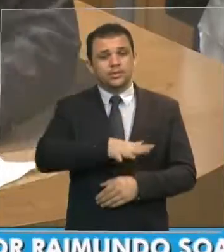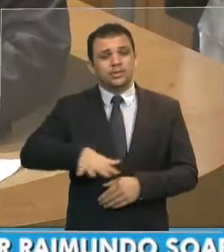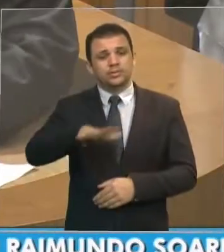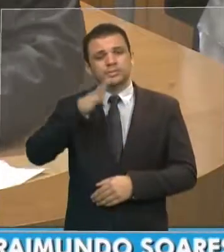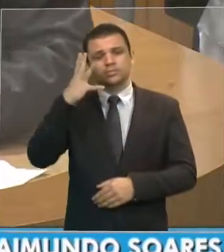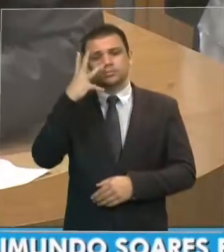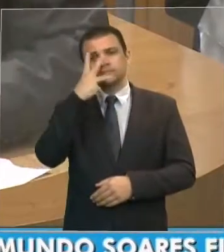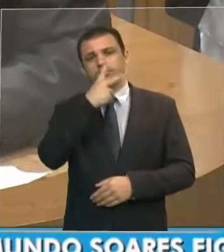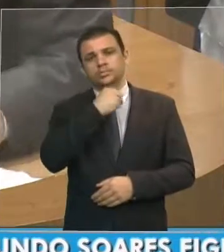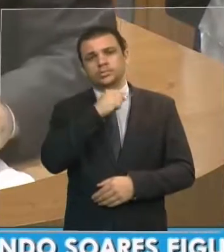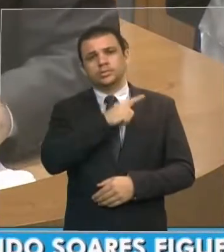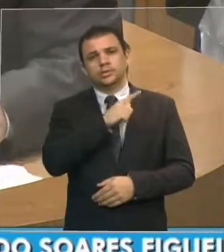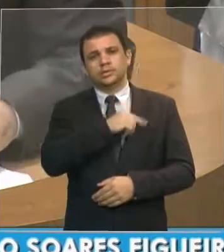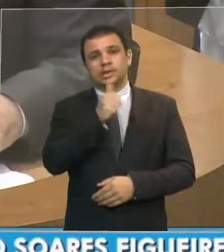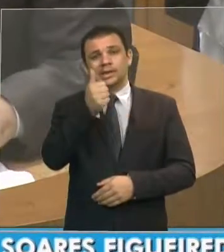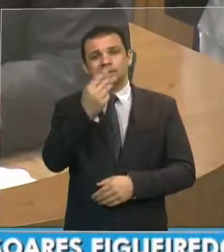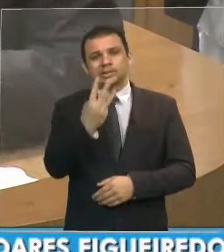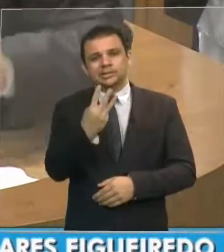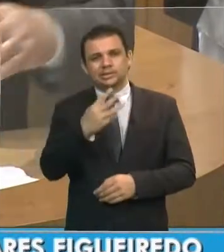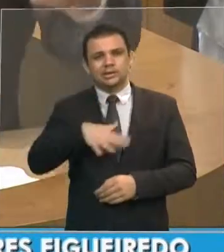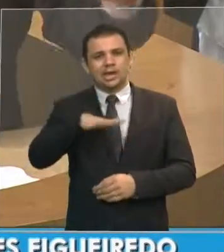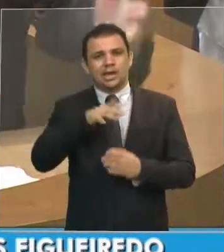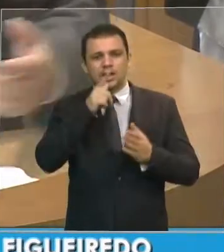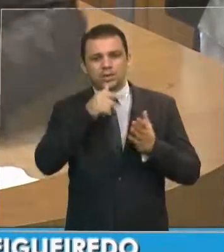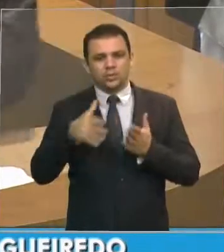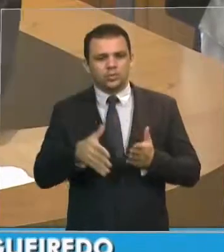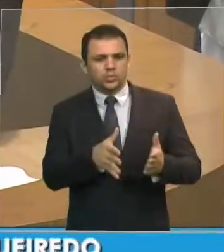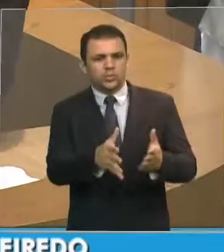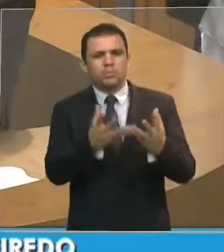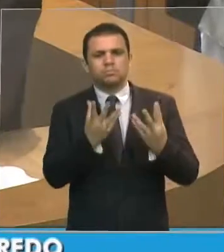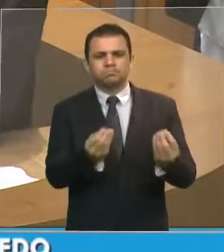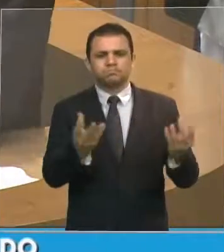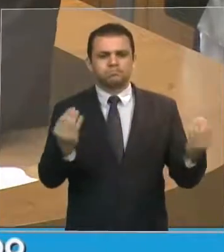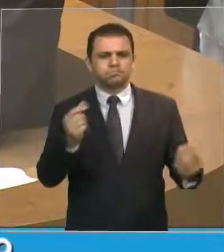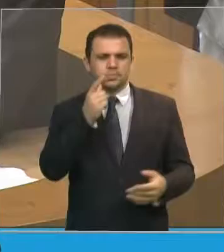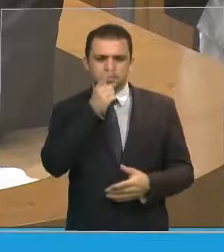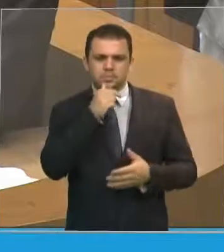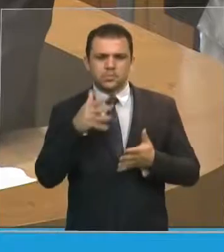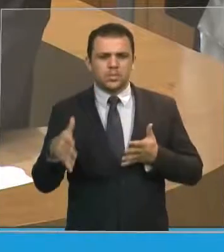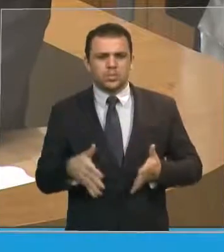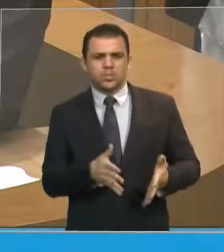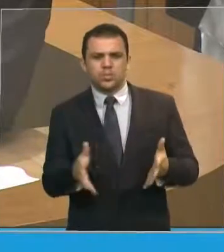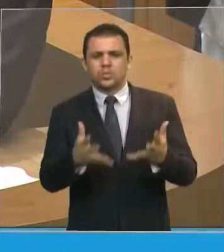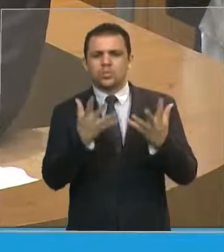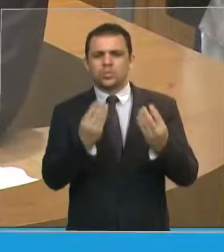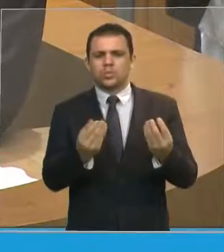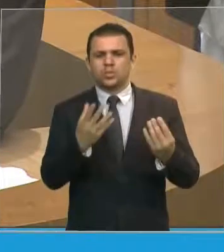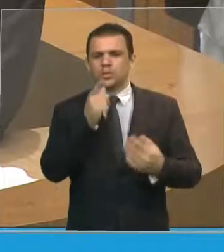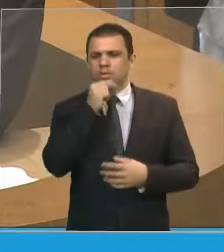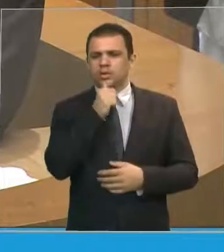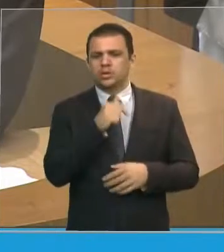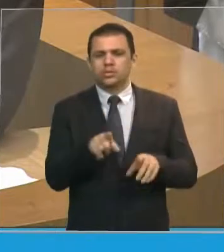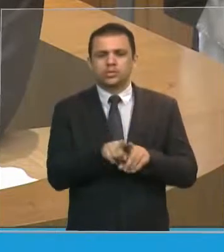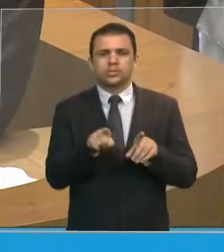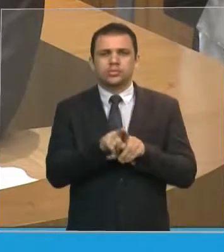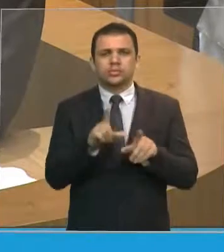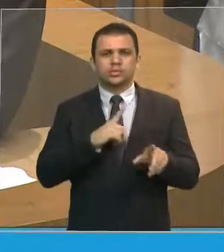13 bacias hidrográficas, água abundante, um povo